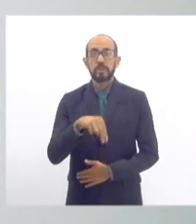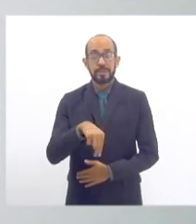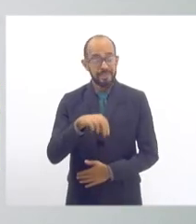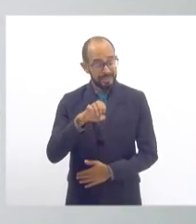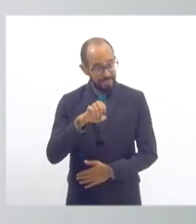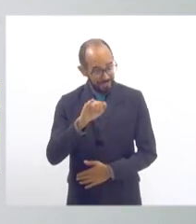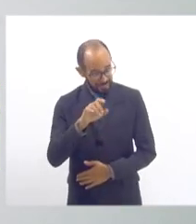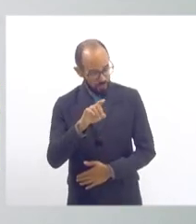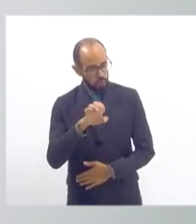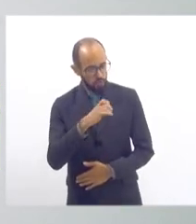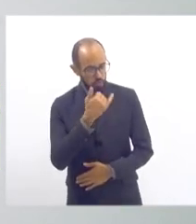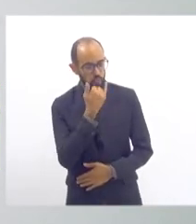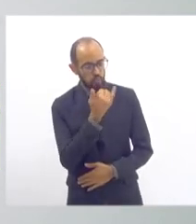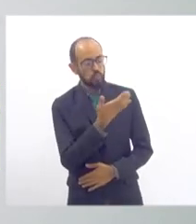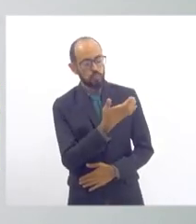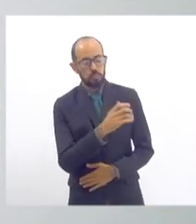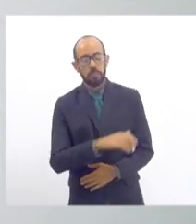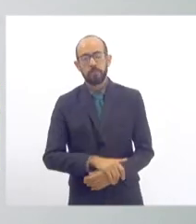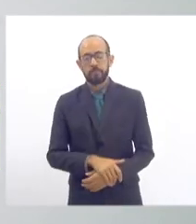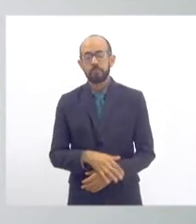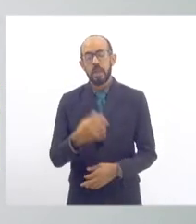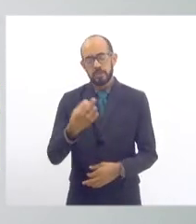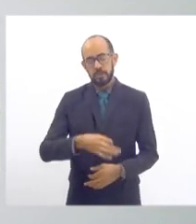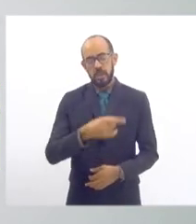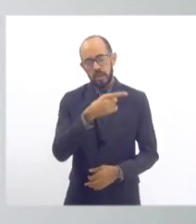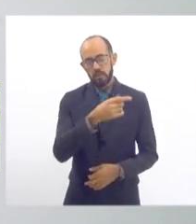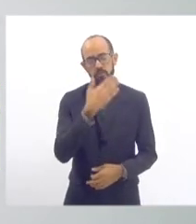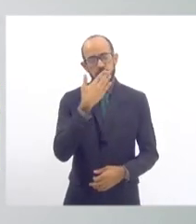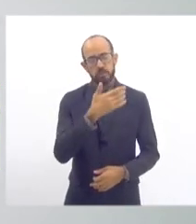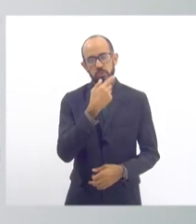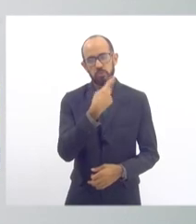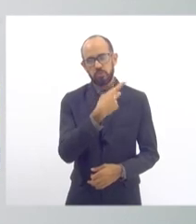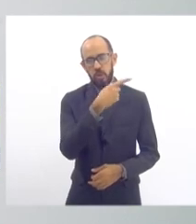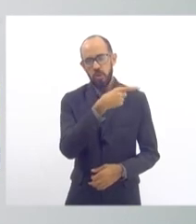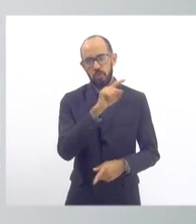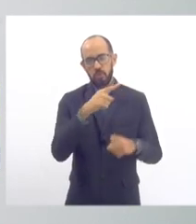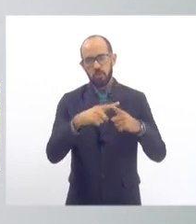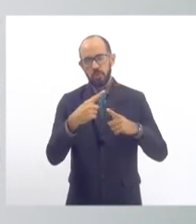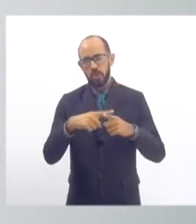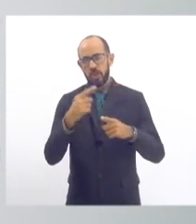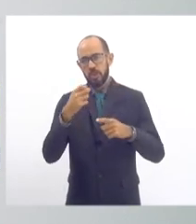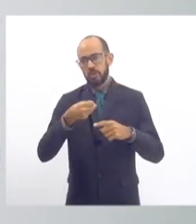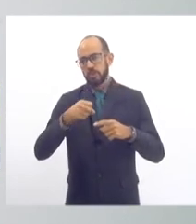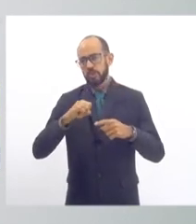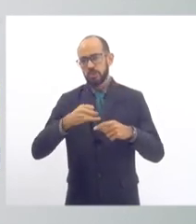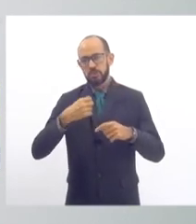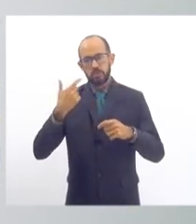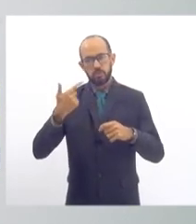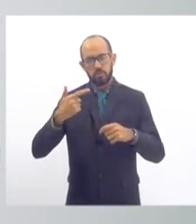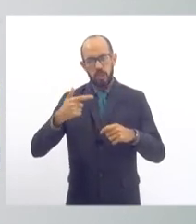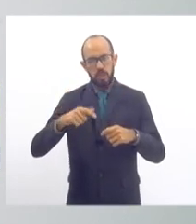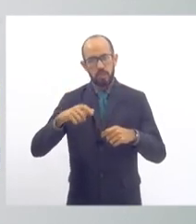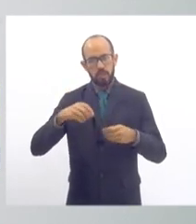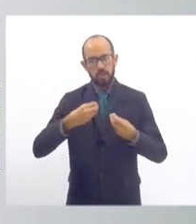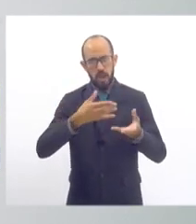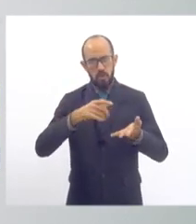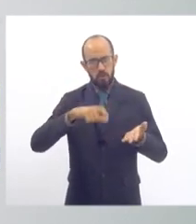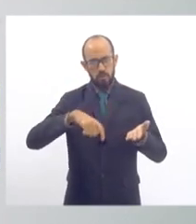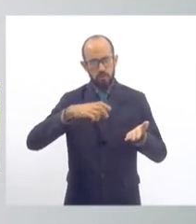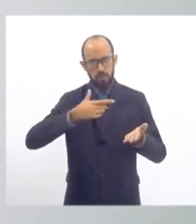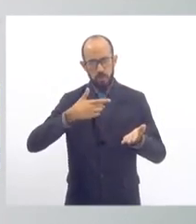Neide. Neide. É justíssimo o seu pleito, já que o IESERGE não existe, lhe dá o plano de saúde. Deus abençoe, gente.